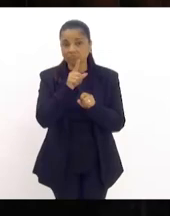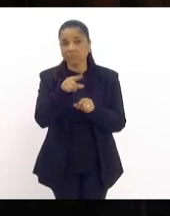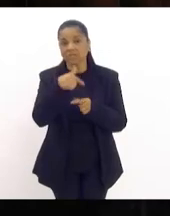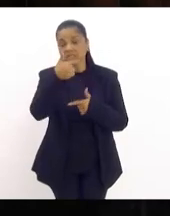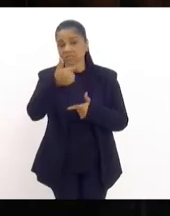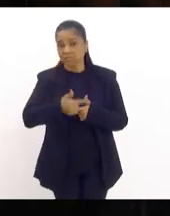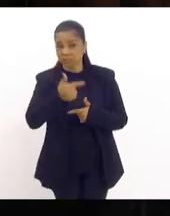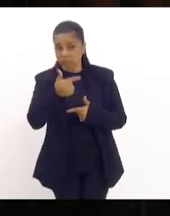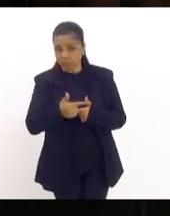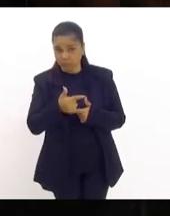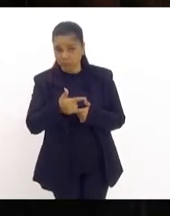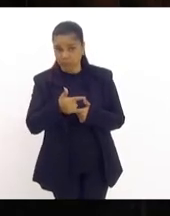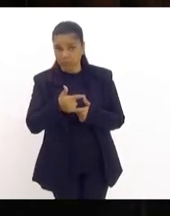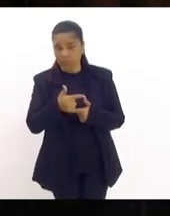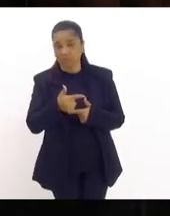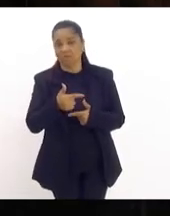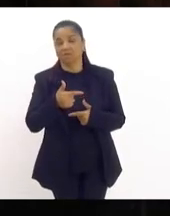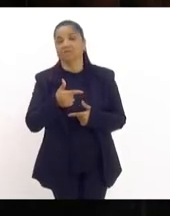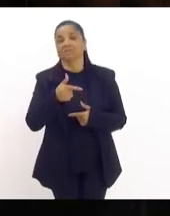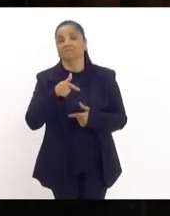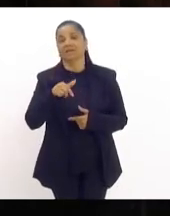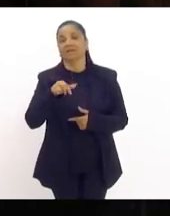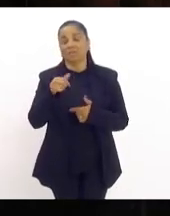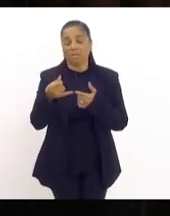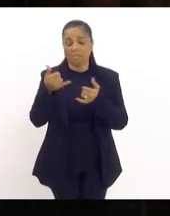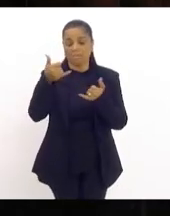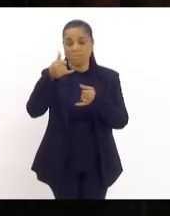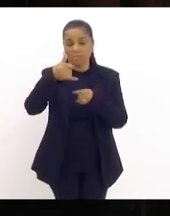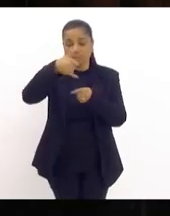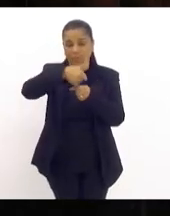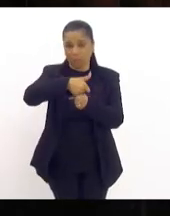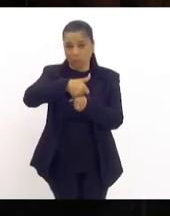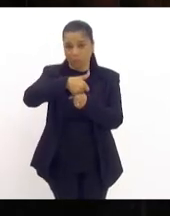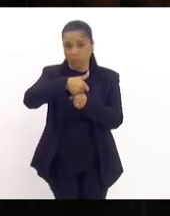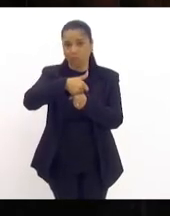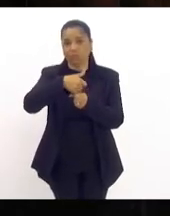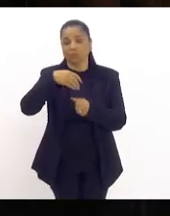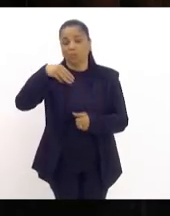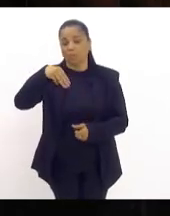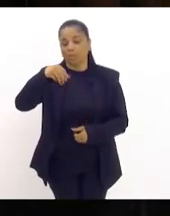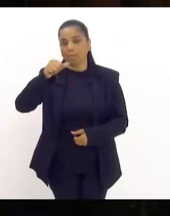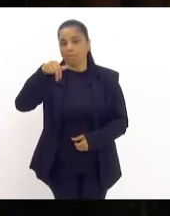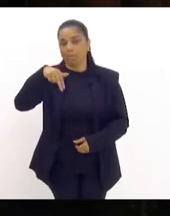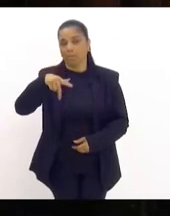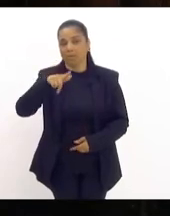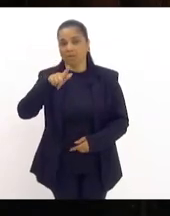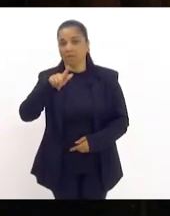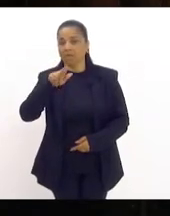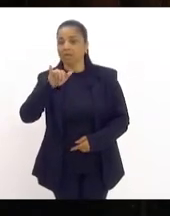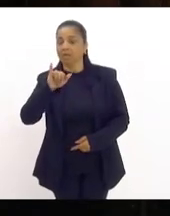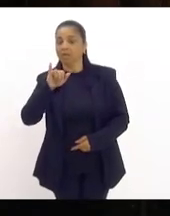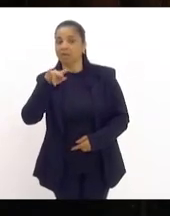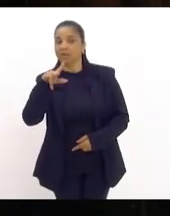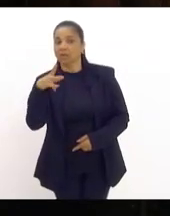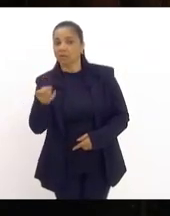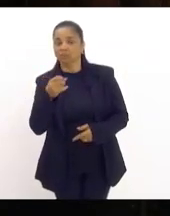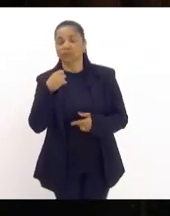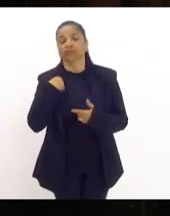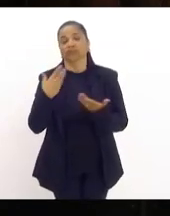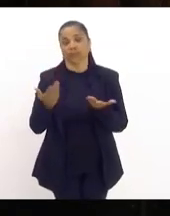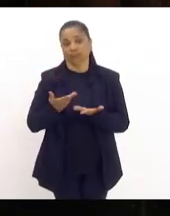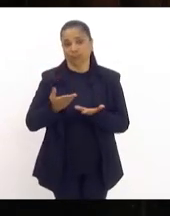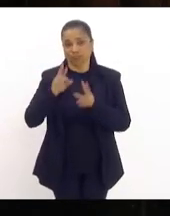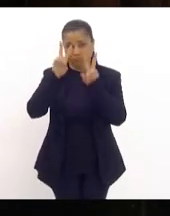é a refinaria de petróleos de Manguinhos, atual Refit, que deve ao Estado,